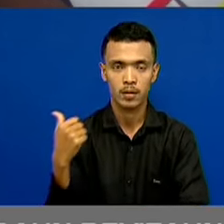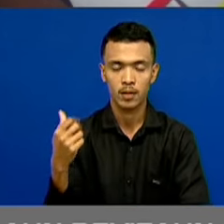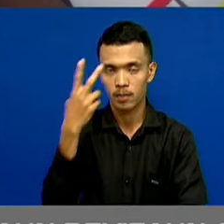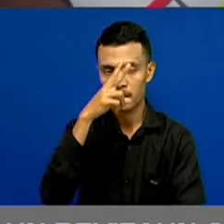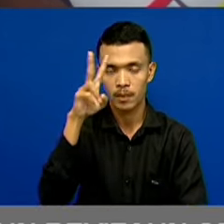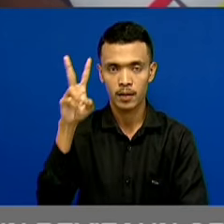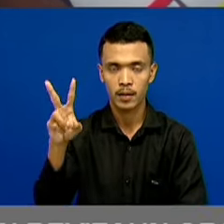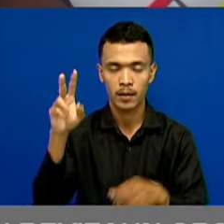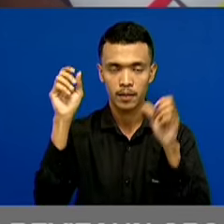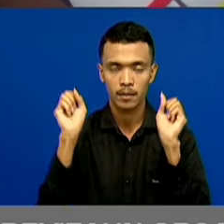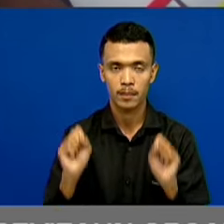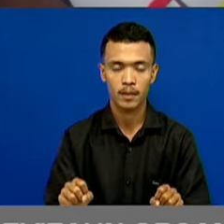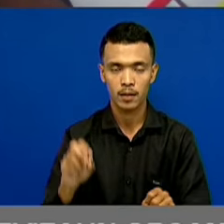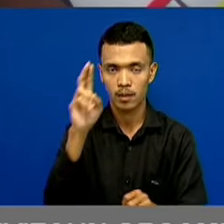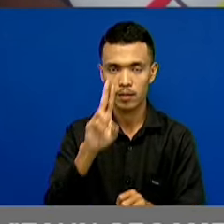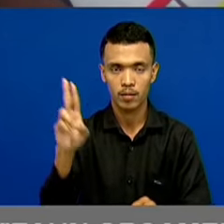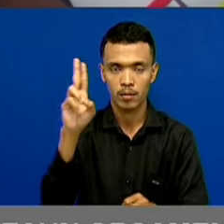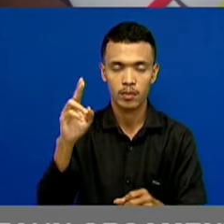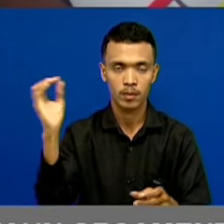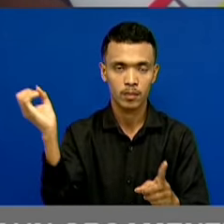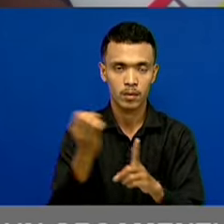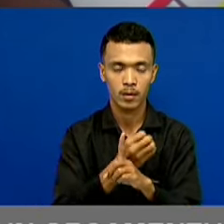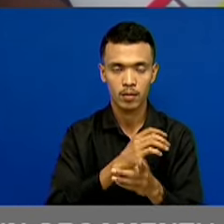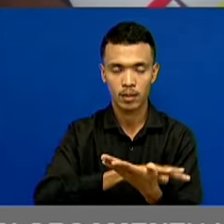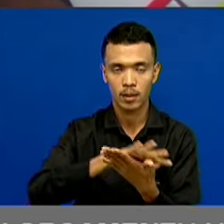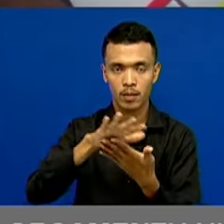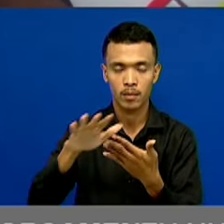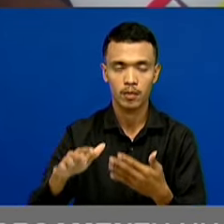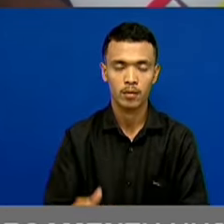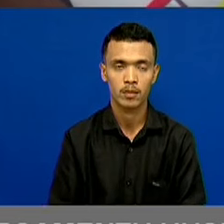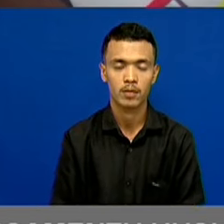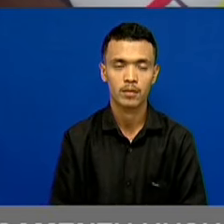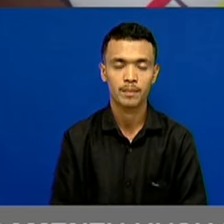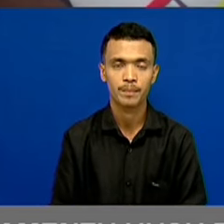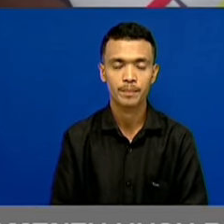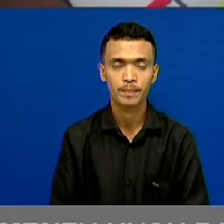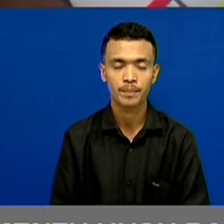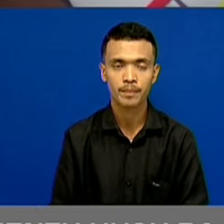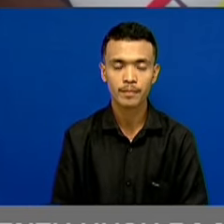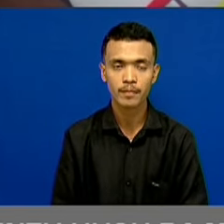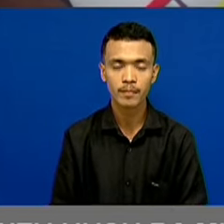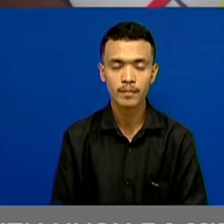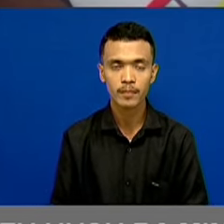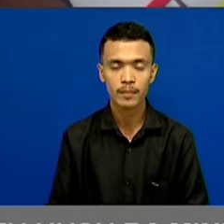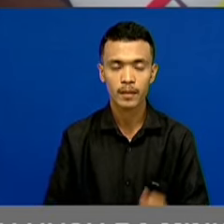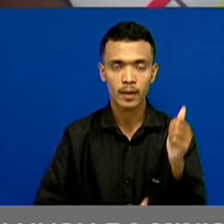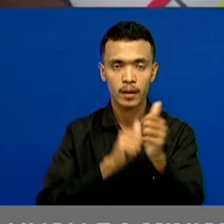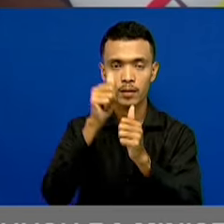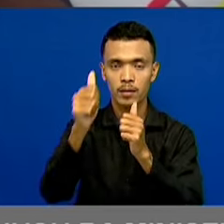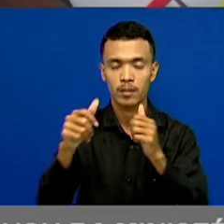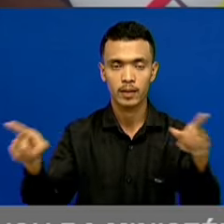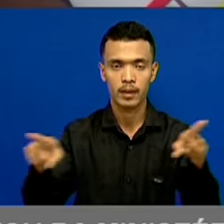ta bele aproveita halo limpeza halo date tem que halo limpeza tene fatin a vigira ne hanessa ordem